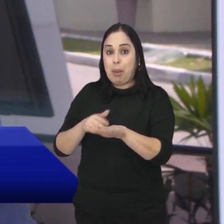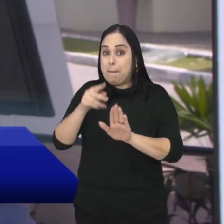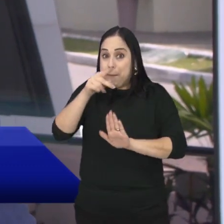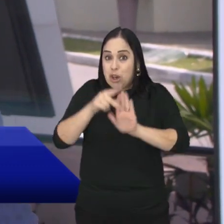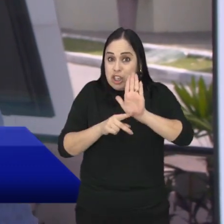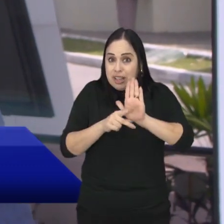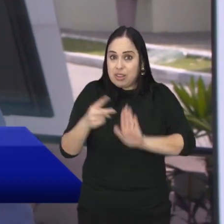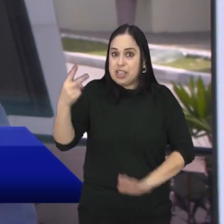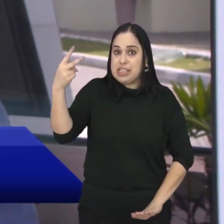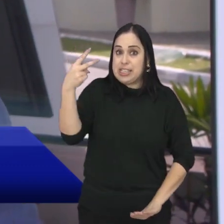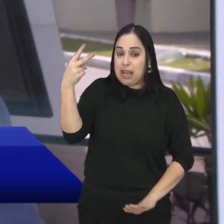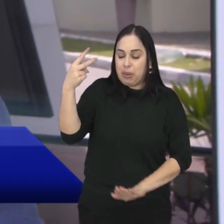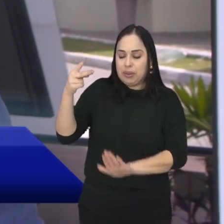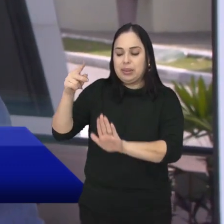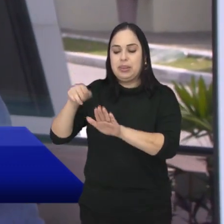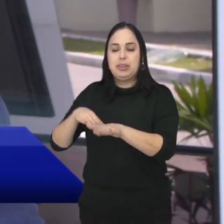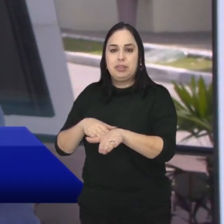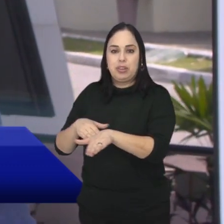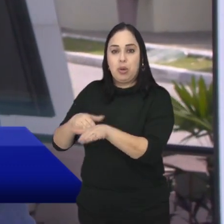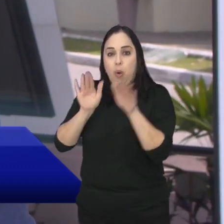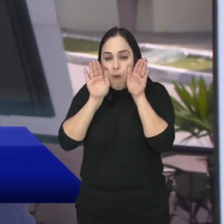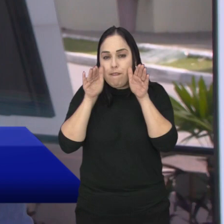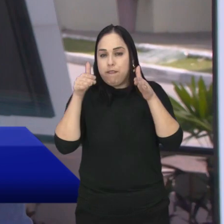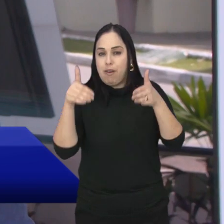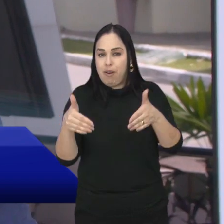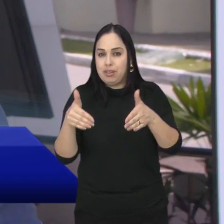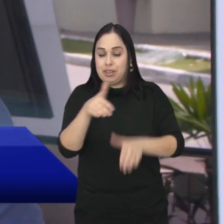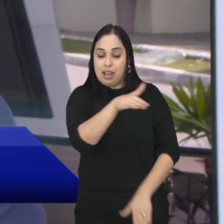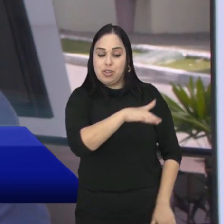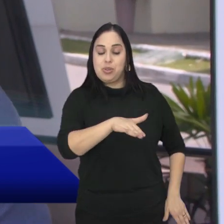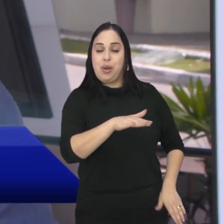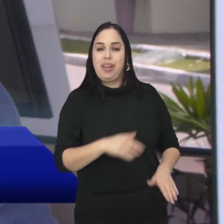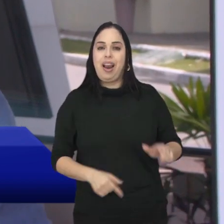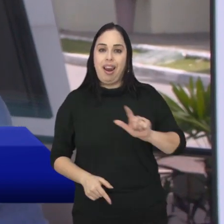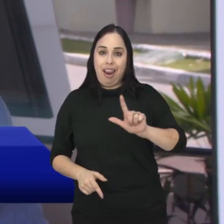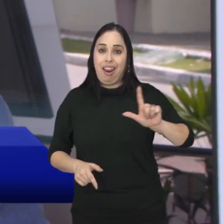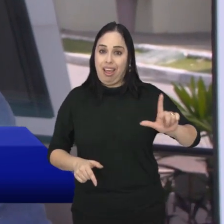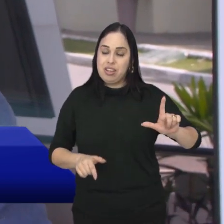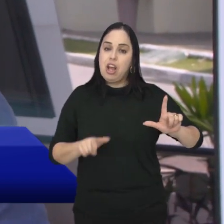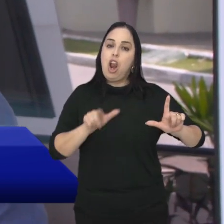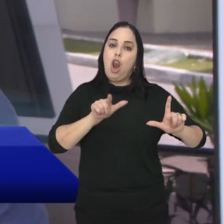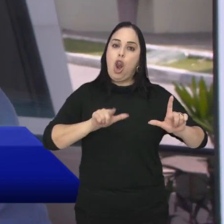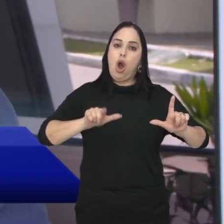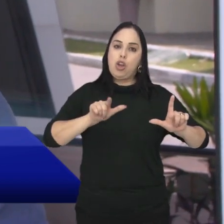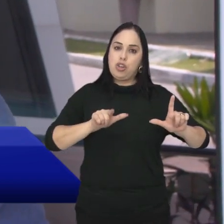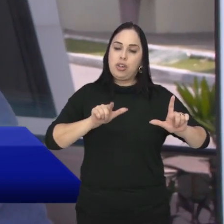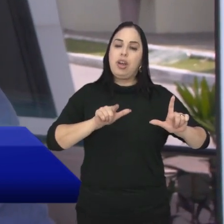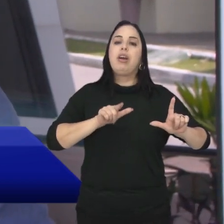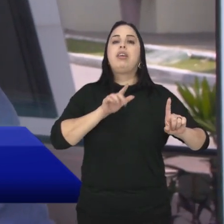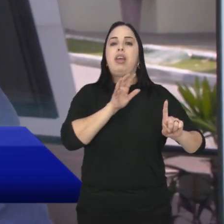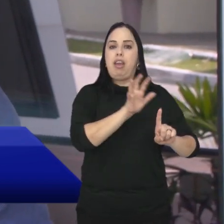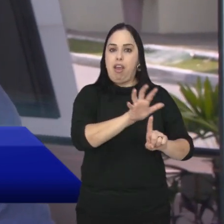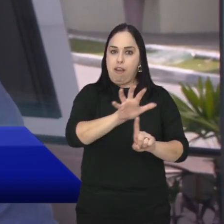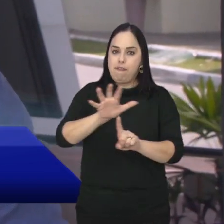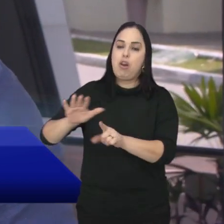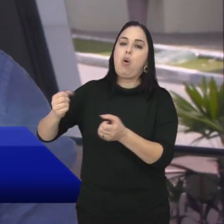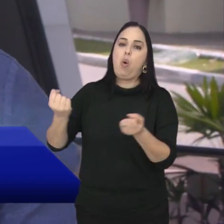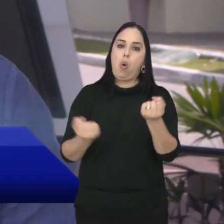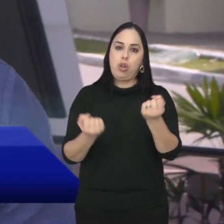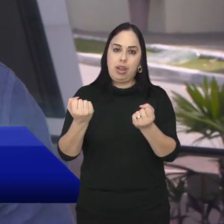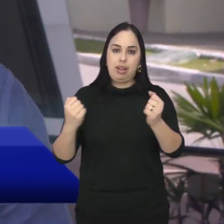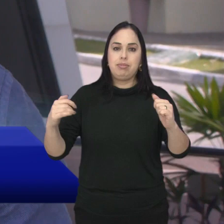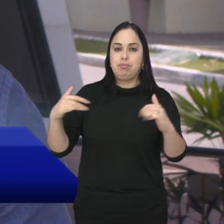fase do projeto da linha verde. Essa tem um foco na zona leste da cidade, mas claro, acaba tendo um impacto no